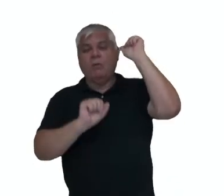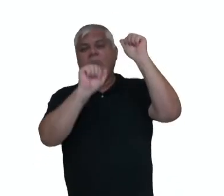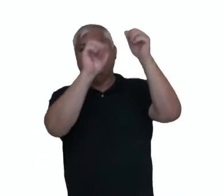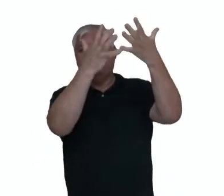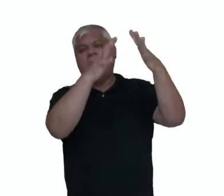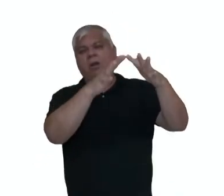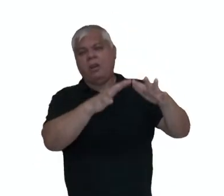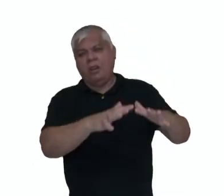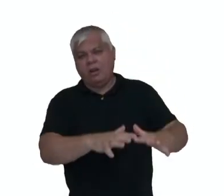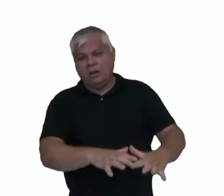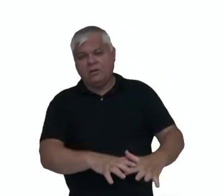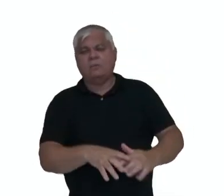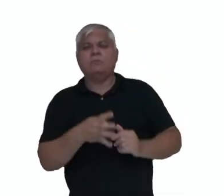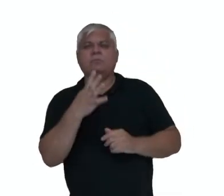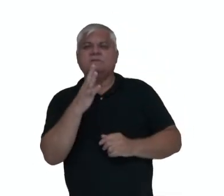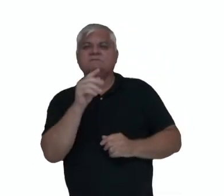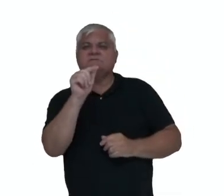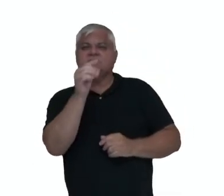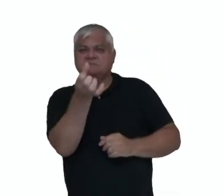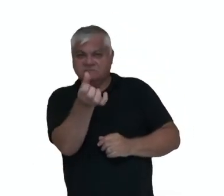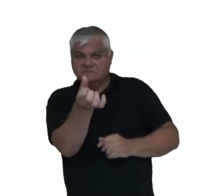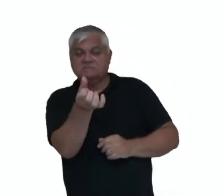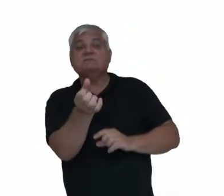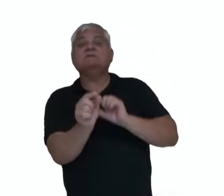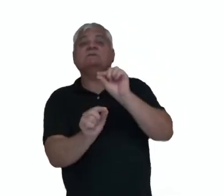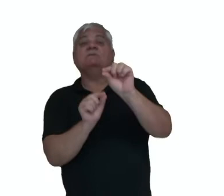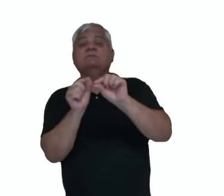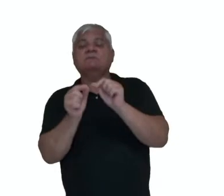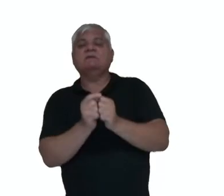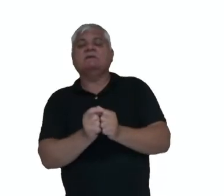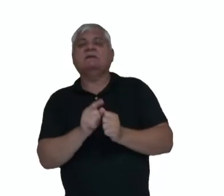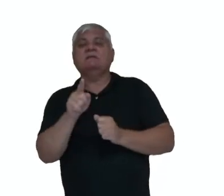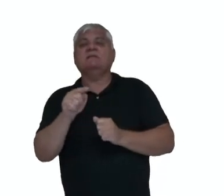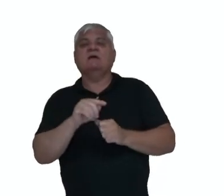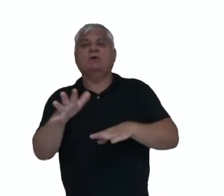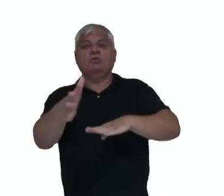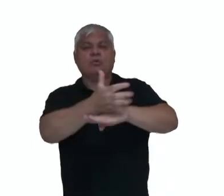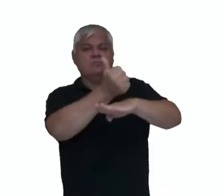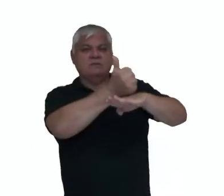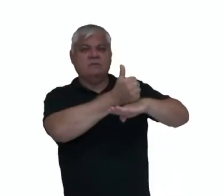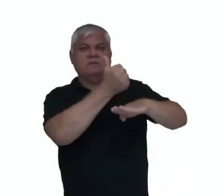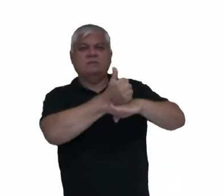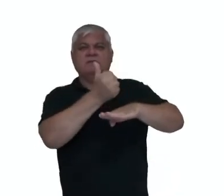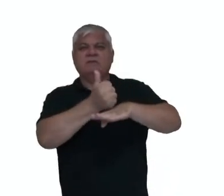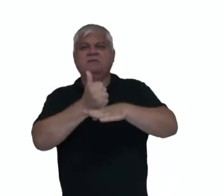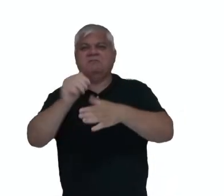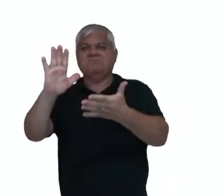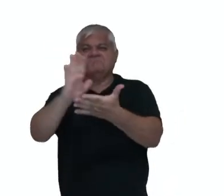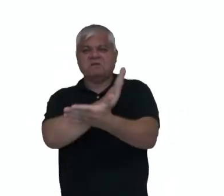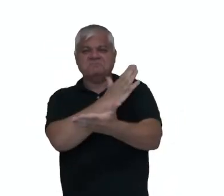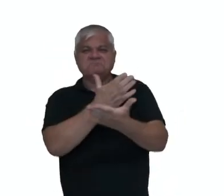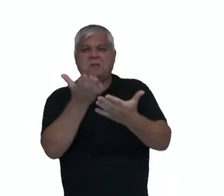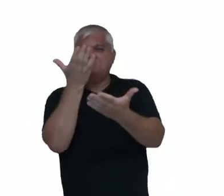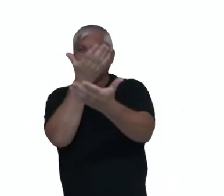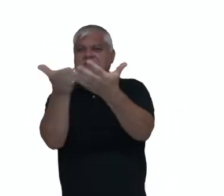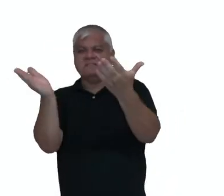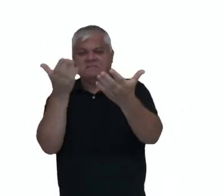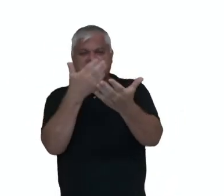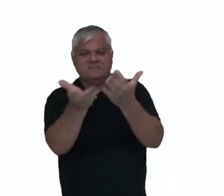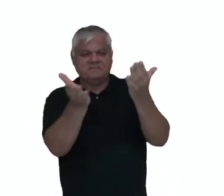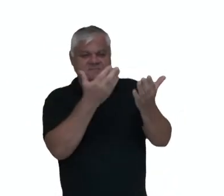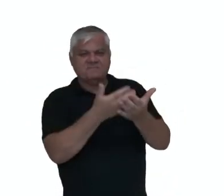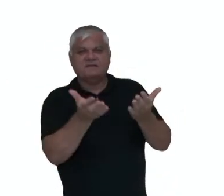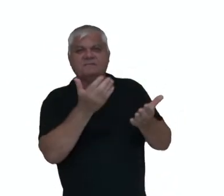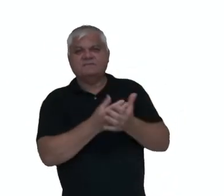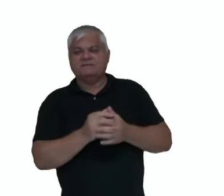de 476 e esses antigos domínios romanos foram divididos, né, em vários